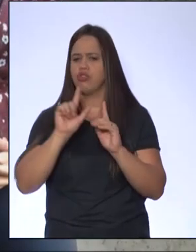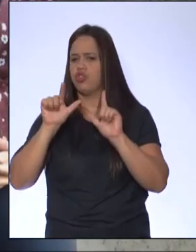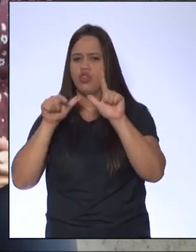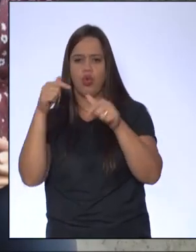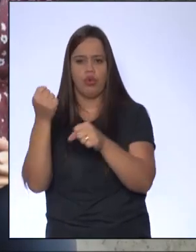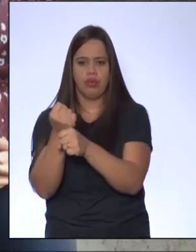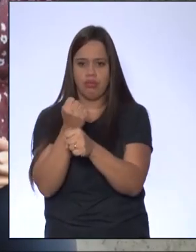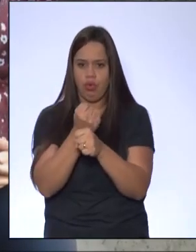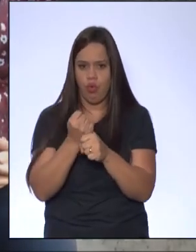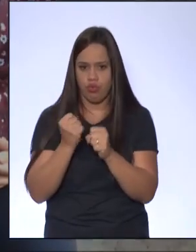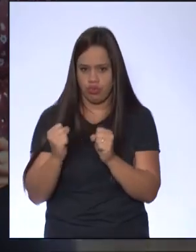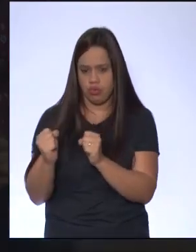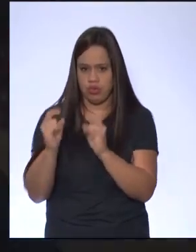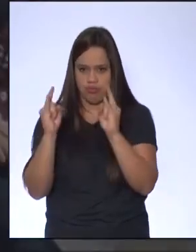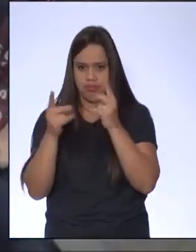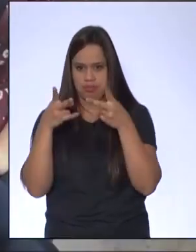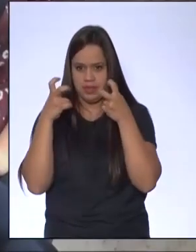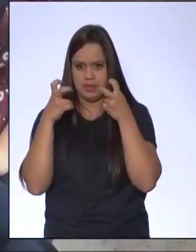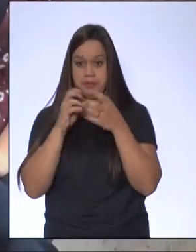construções, certo?